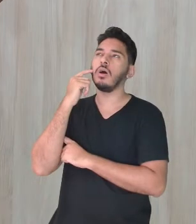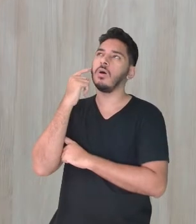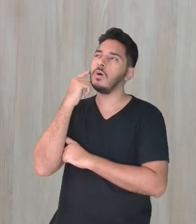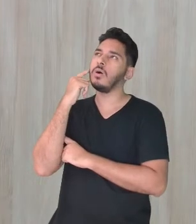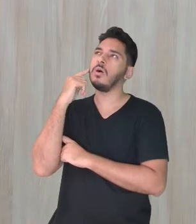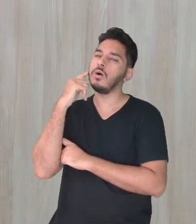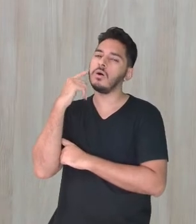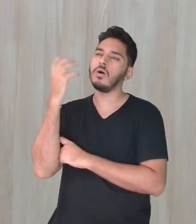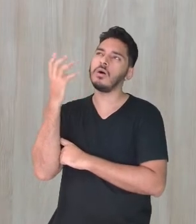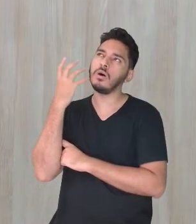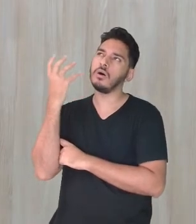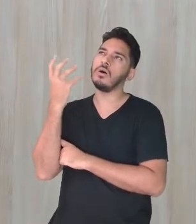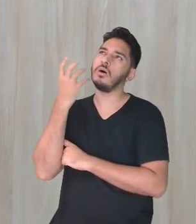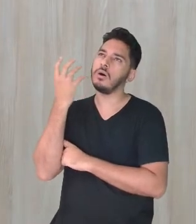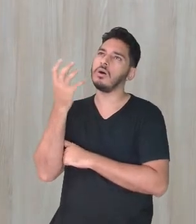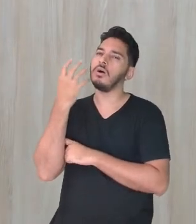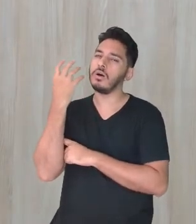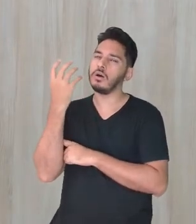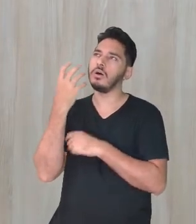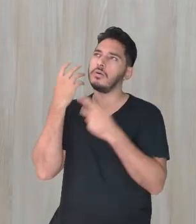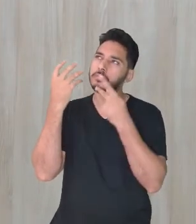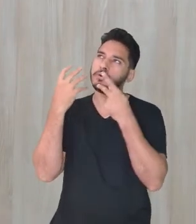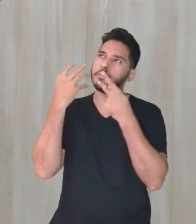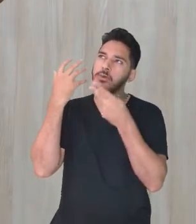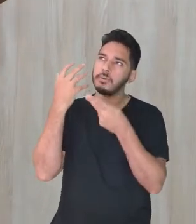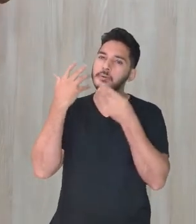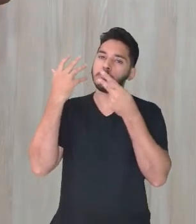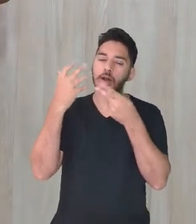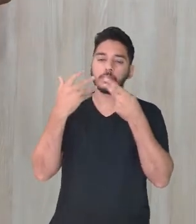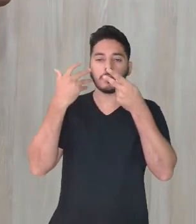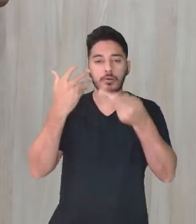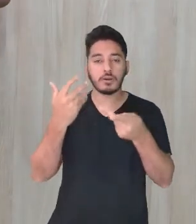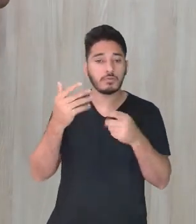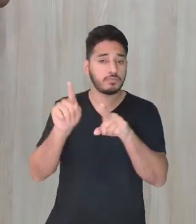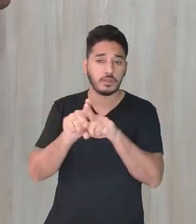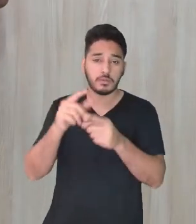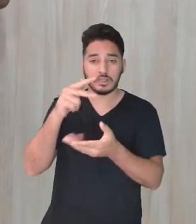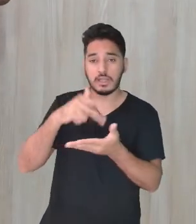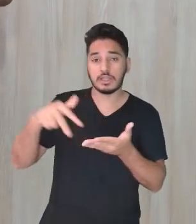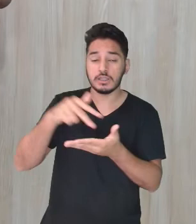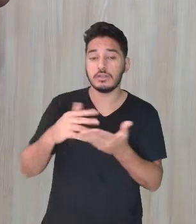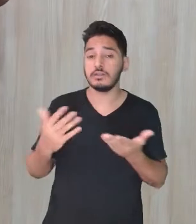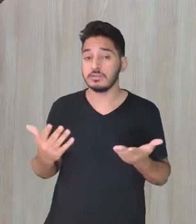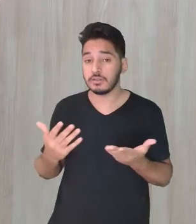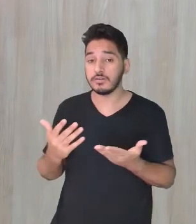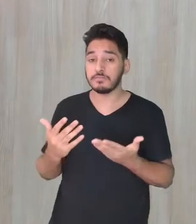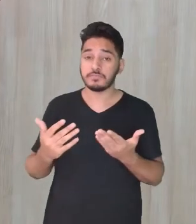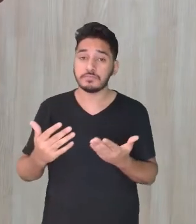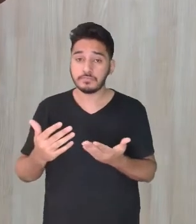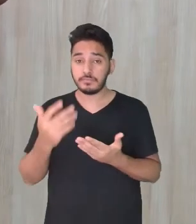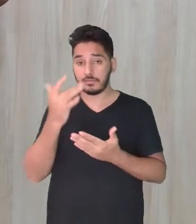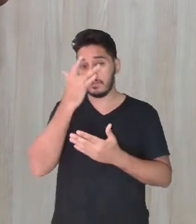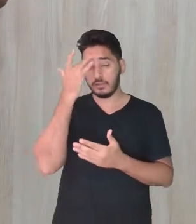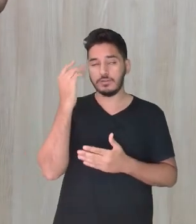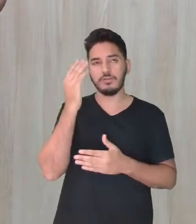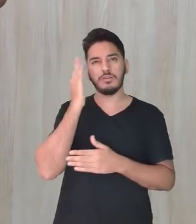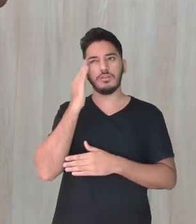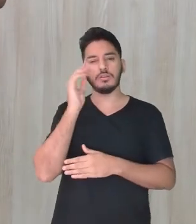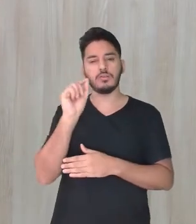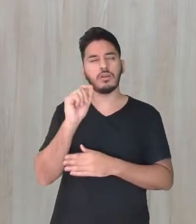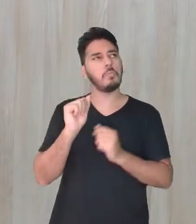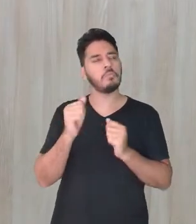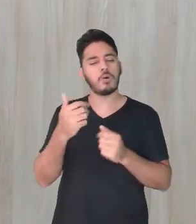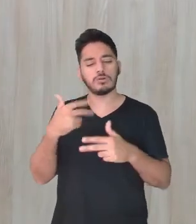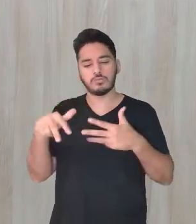estímulo e você começa a aprender aquela fala. Então, na dança não é diferente, né? Aí, as pessoas começaram a entender que elas podiam